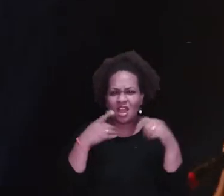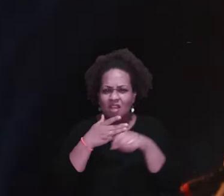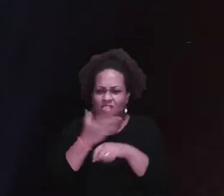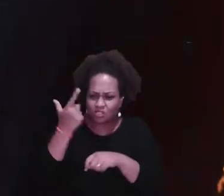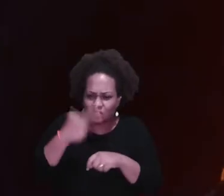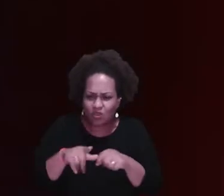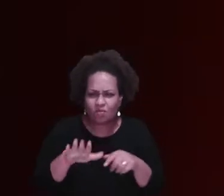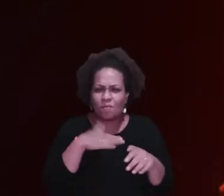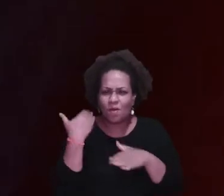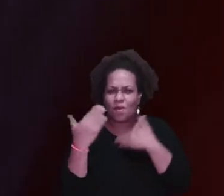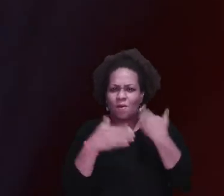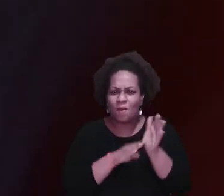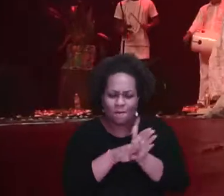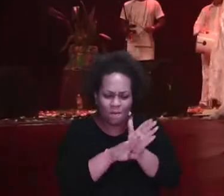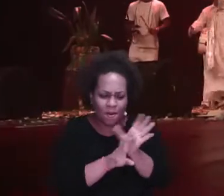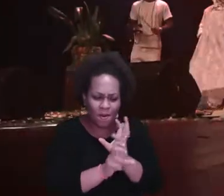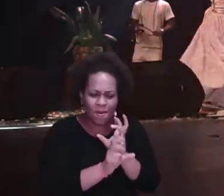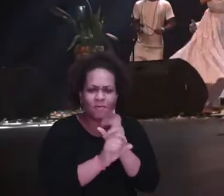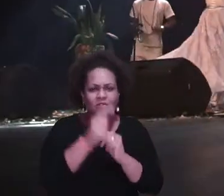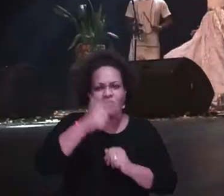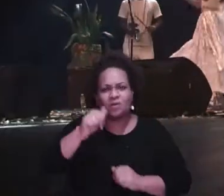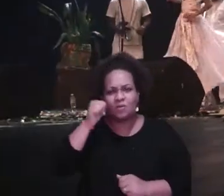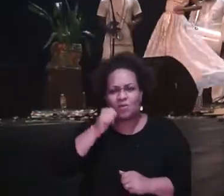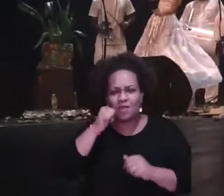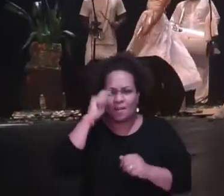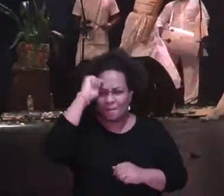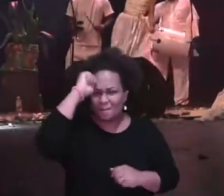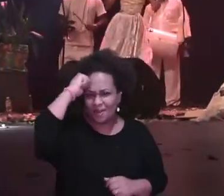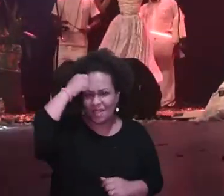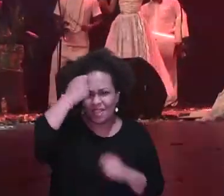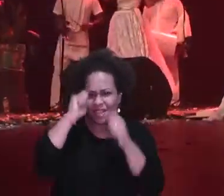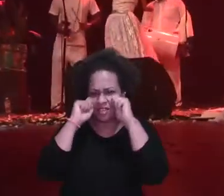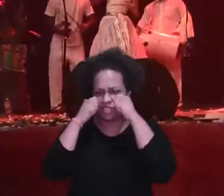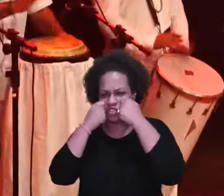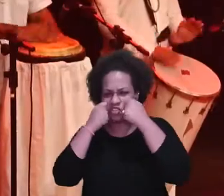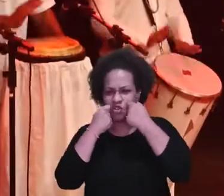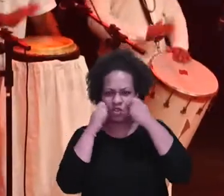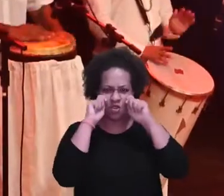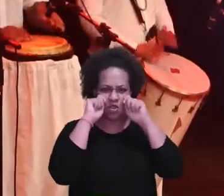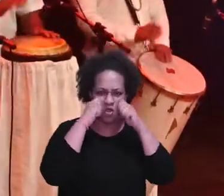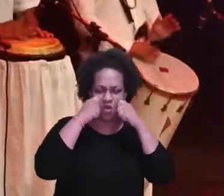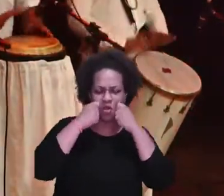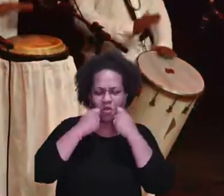flor quebrando parede da Disney Cars mais uma vez Libertador